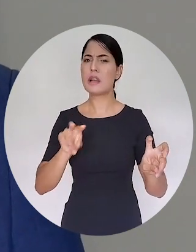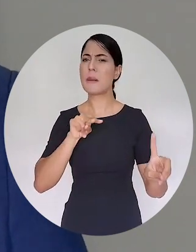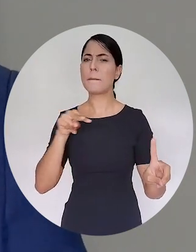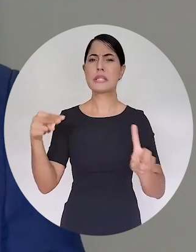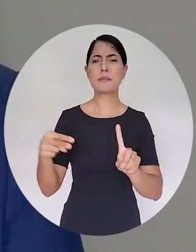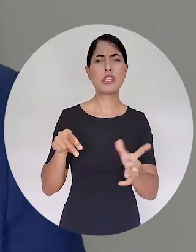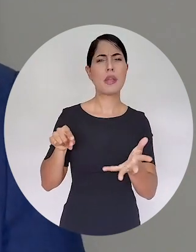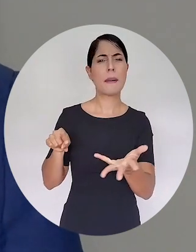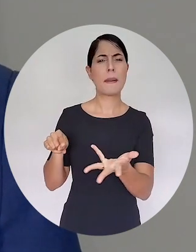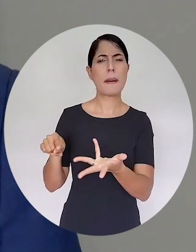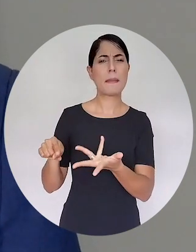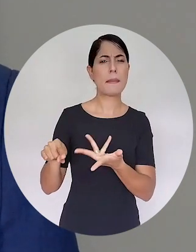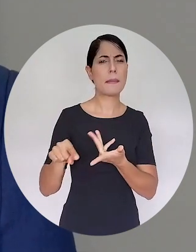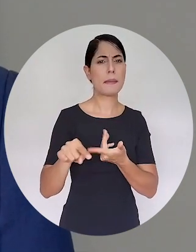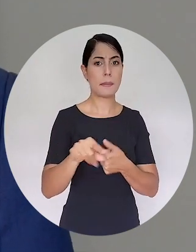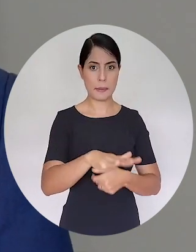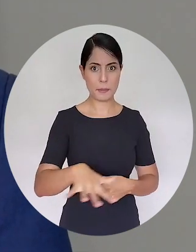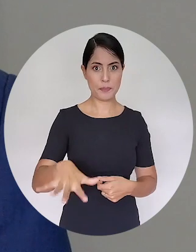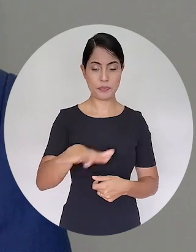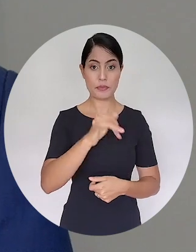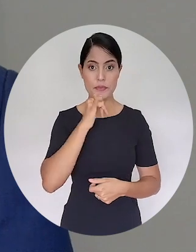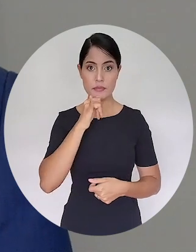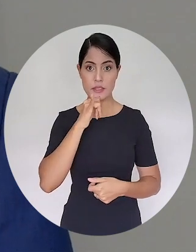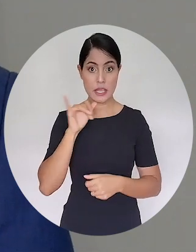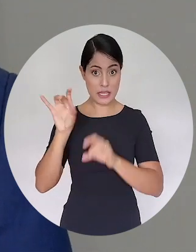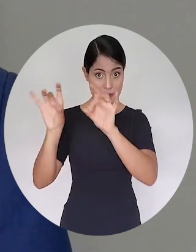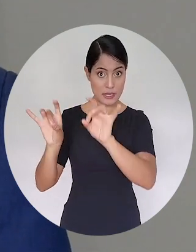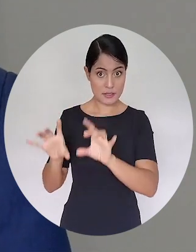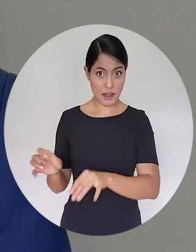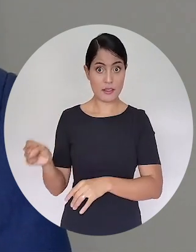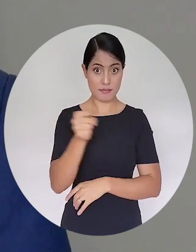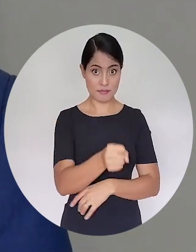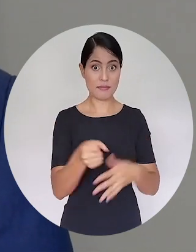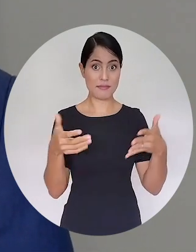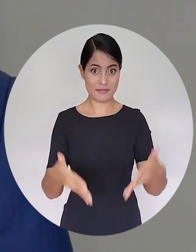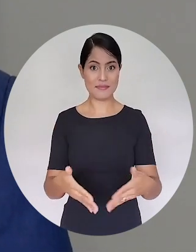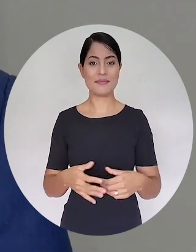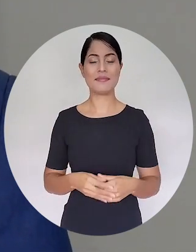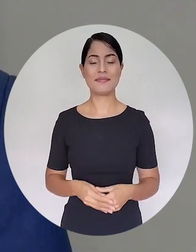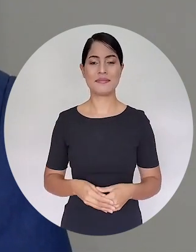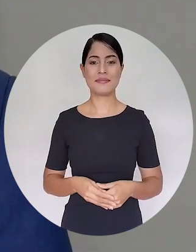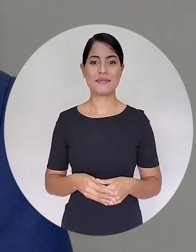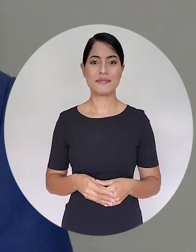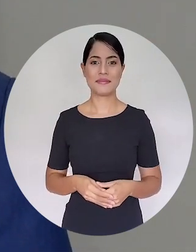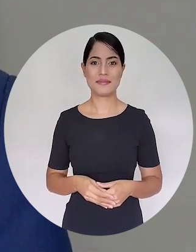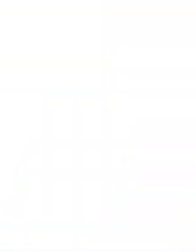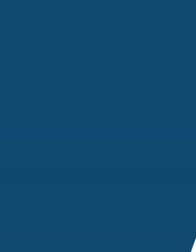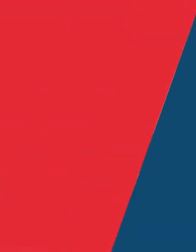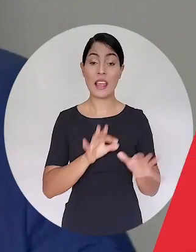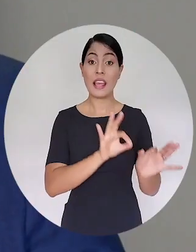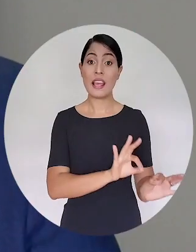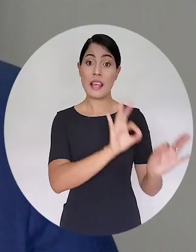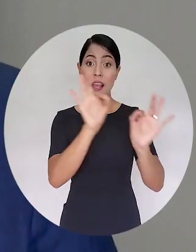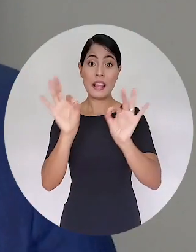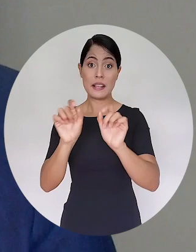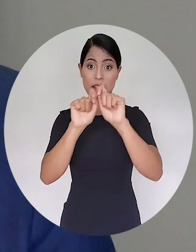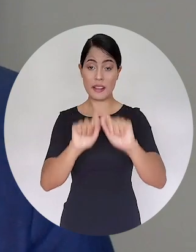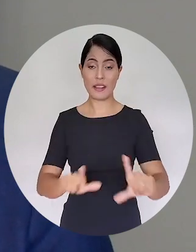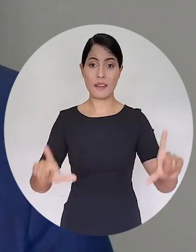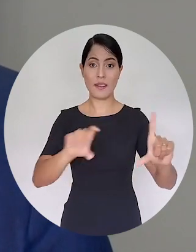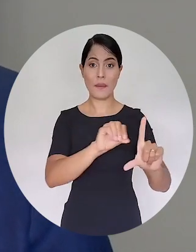sob outras perspectivas e segmentos, com o apoio de especialistas sobre o tema. Não perca! Este